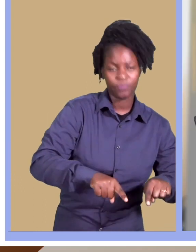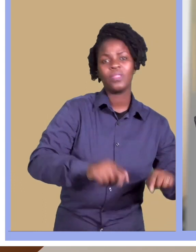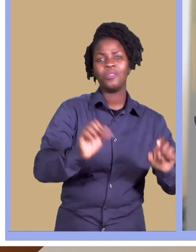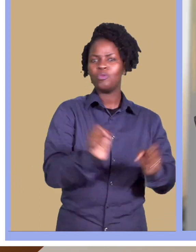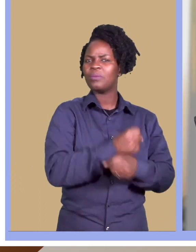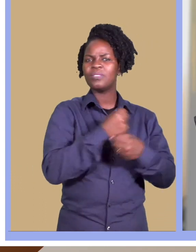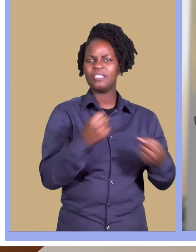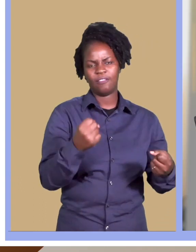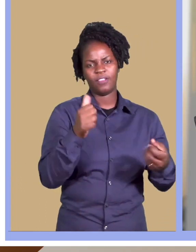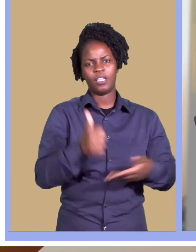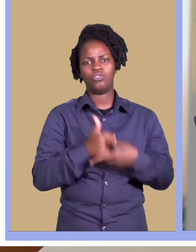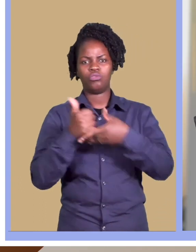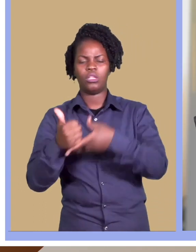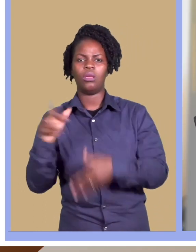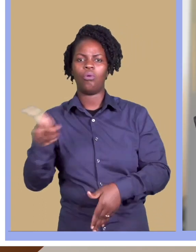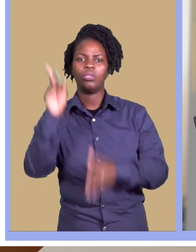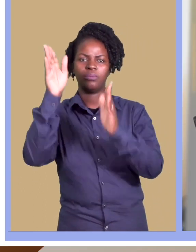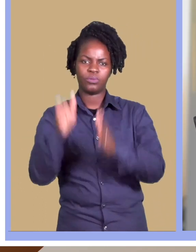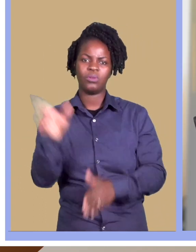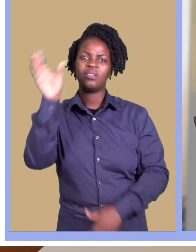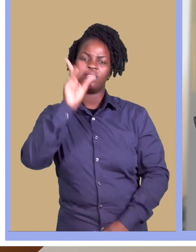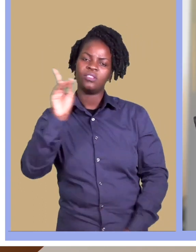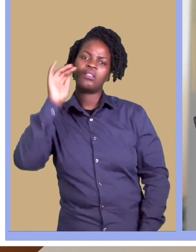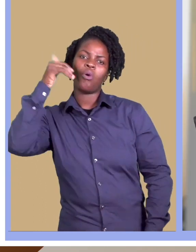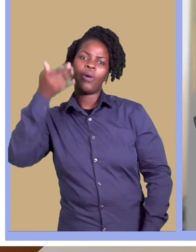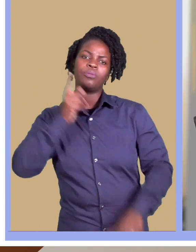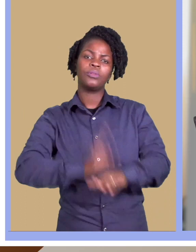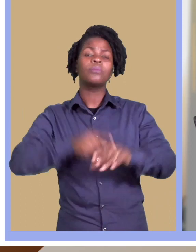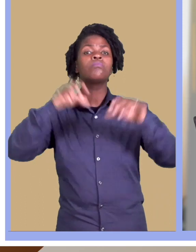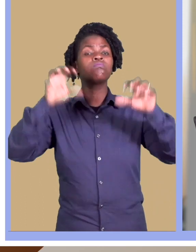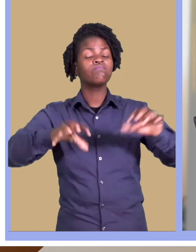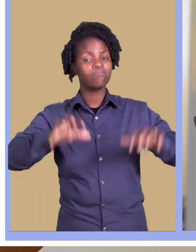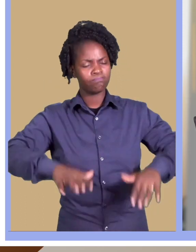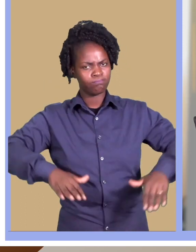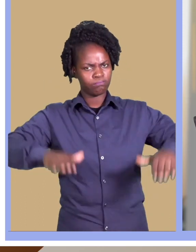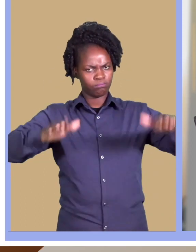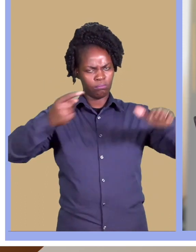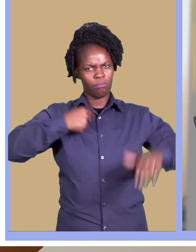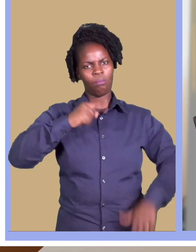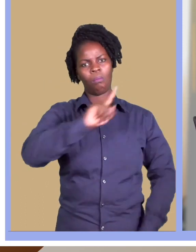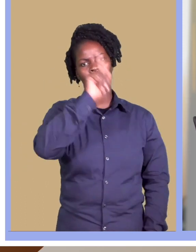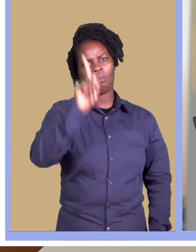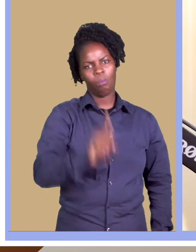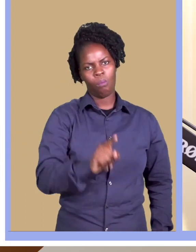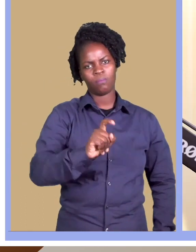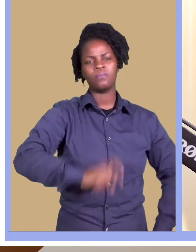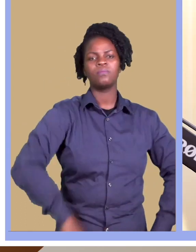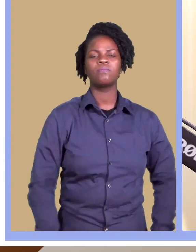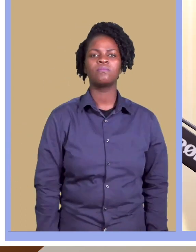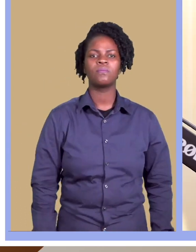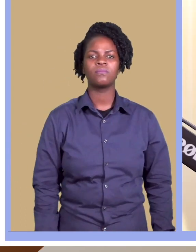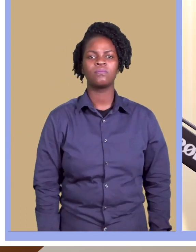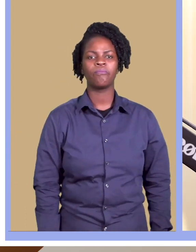que FAMOD tem trabalhado, se calhar, com essas pessoas, por forma que também ajudem outras pessoas com deficiência? Olha, eu vou